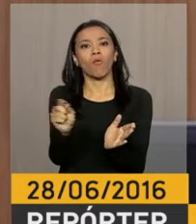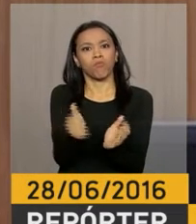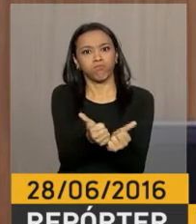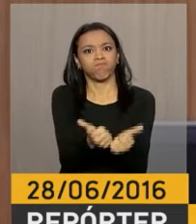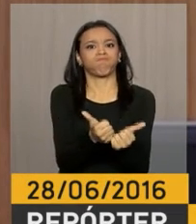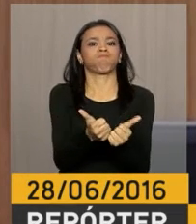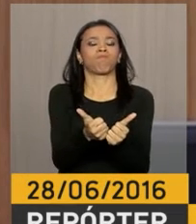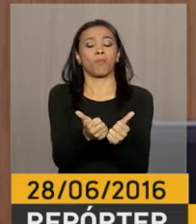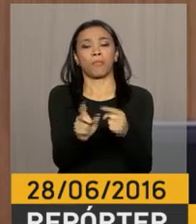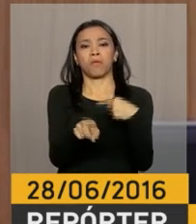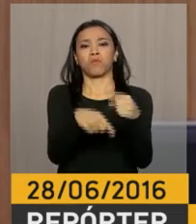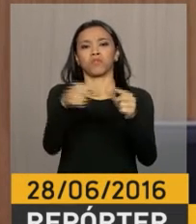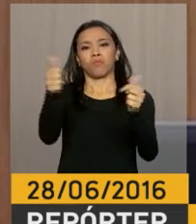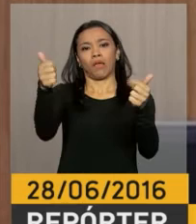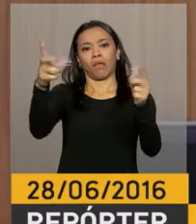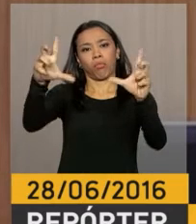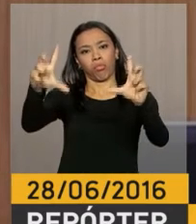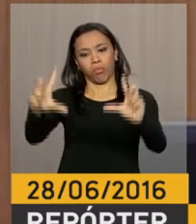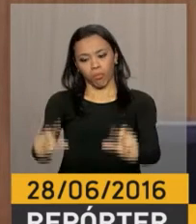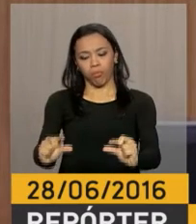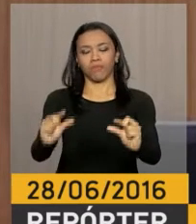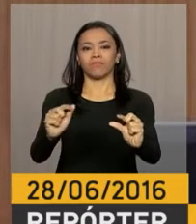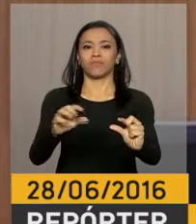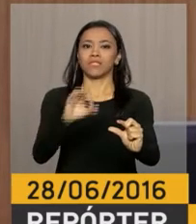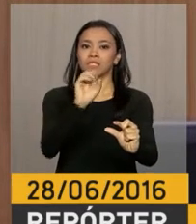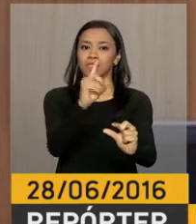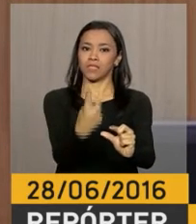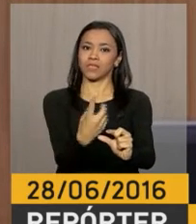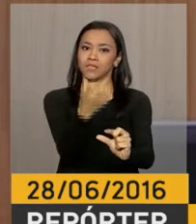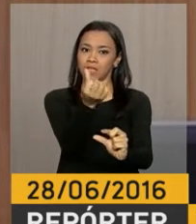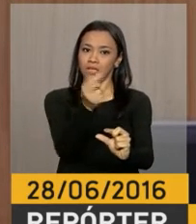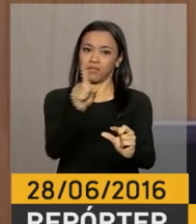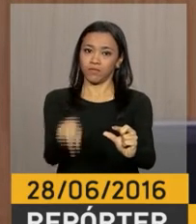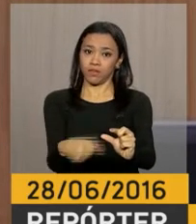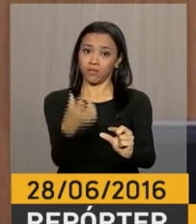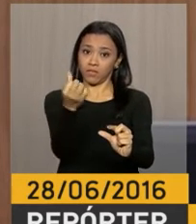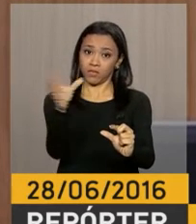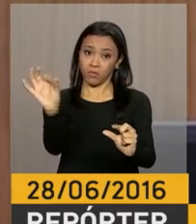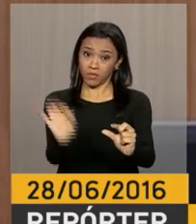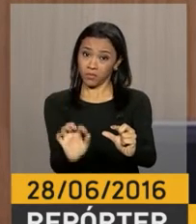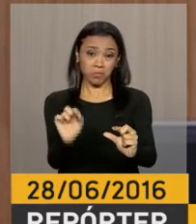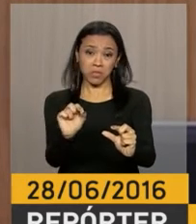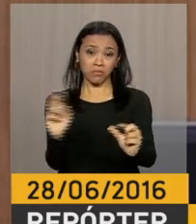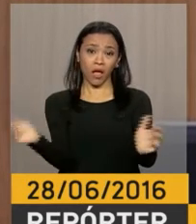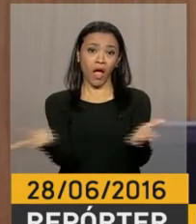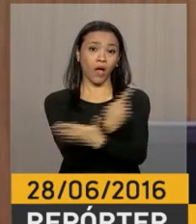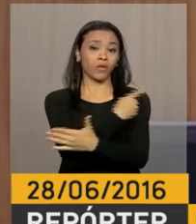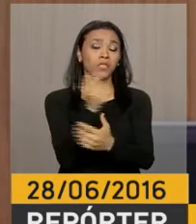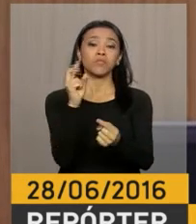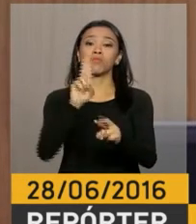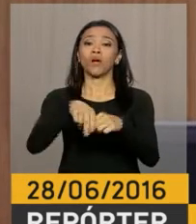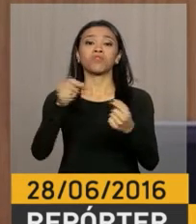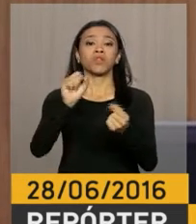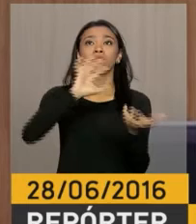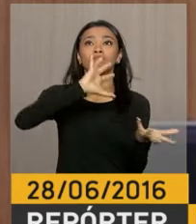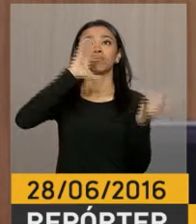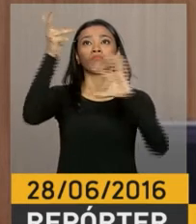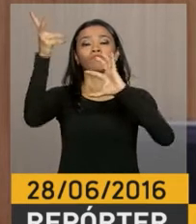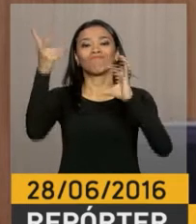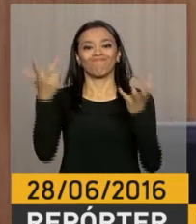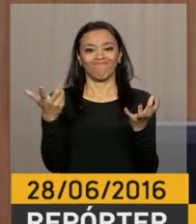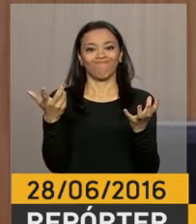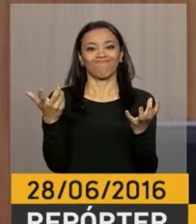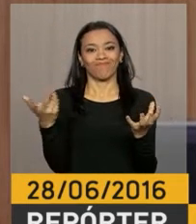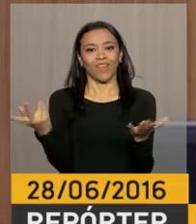6,5%. Afetada por problemas climáticos que todos nós conhecemos. Então, a produção de grãos foi